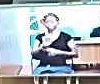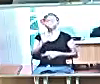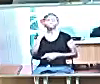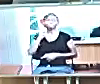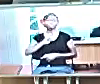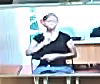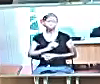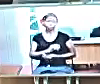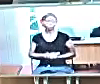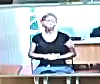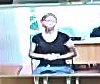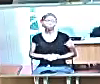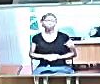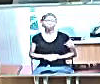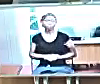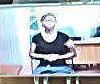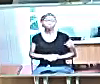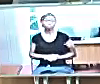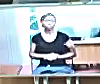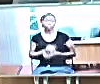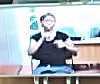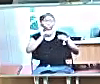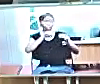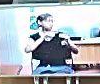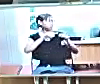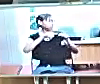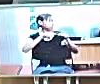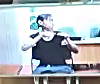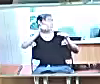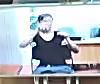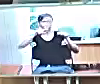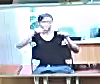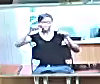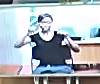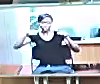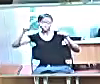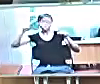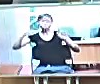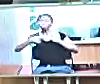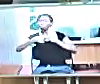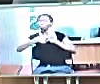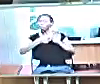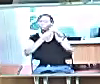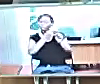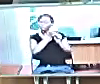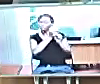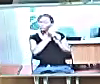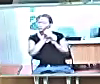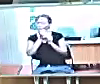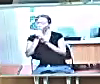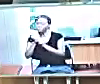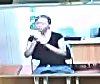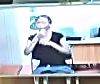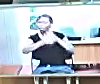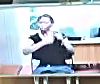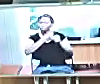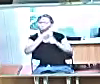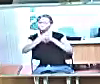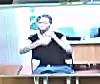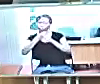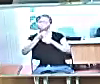passar por favor é neste gráfico a gente mostra ano o resultado do da